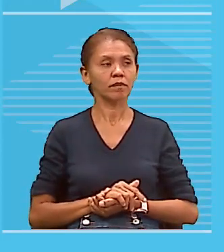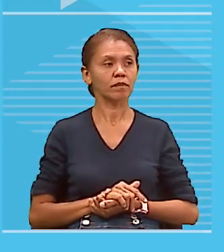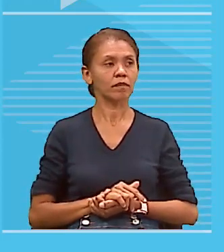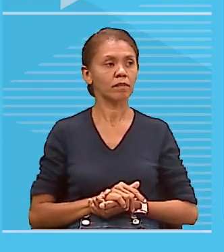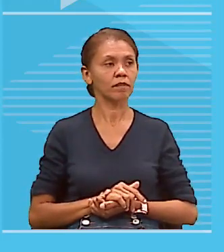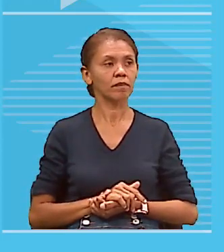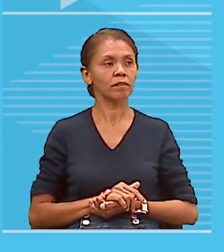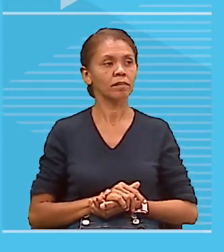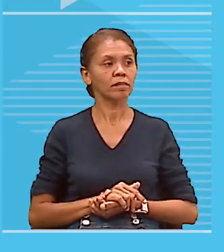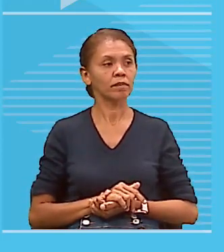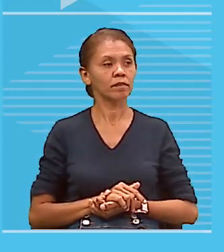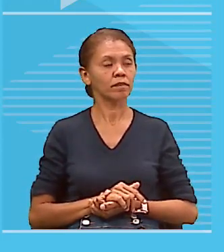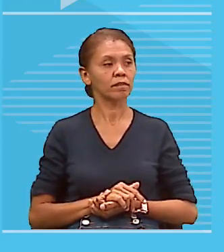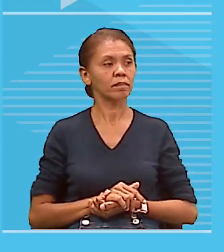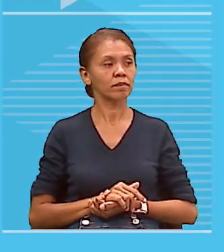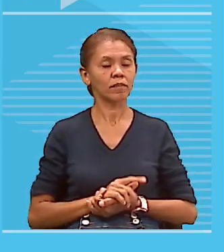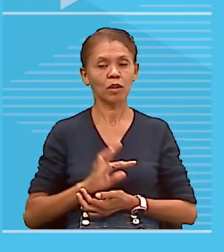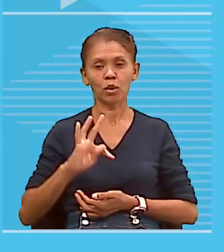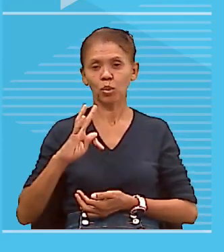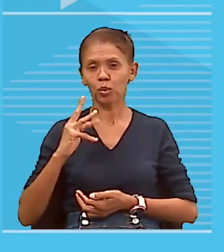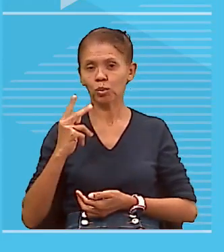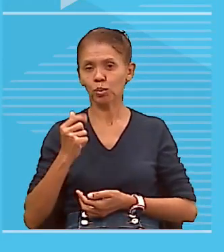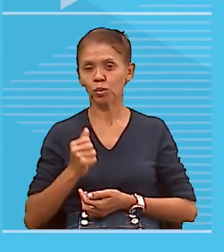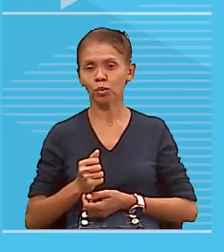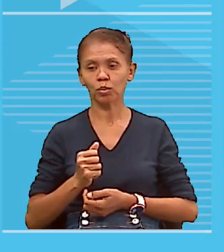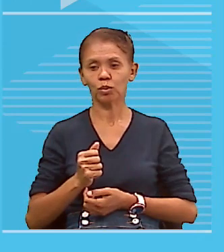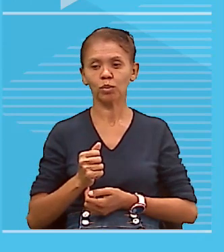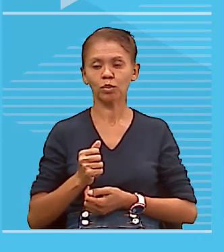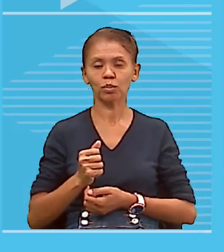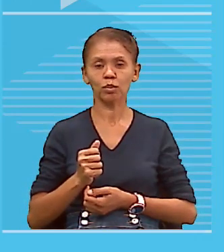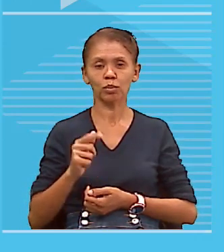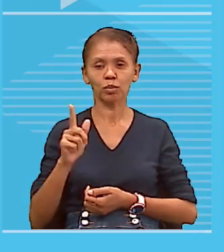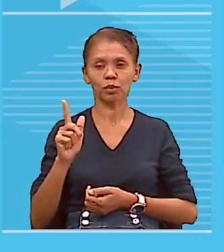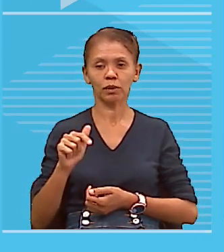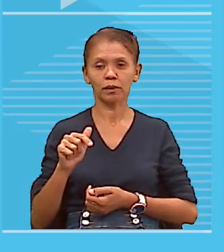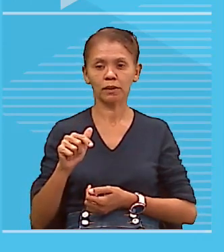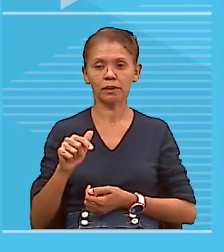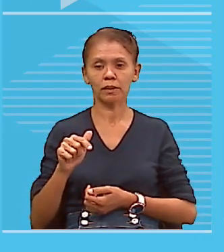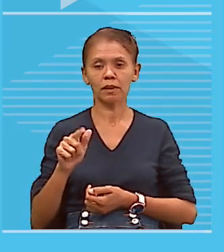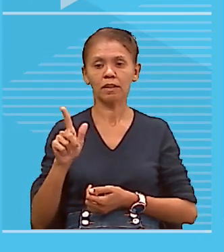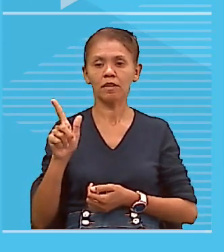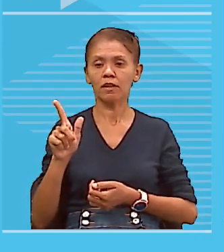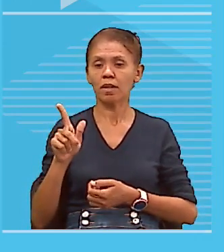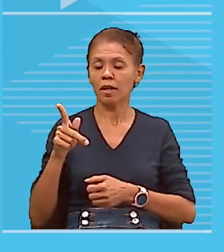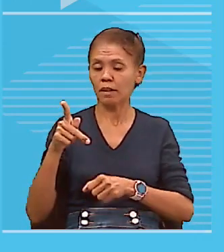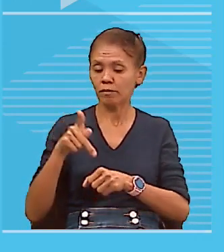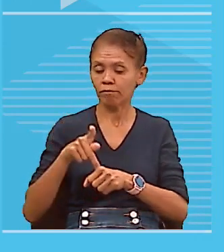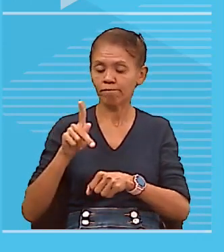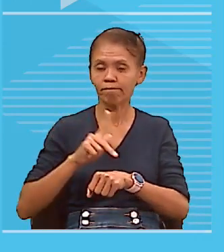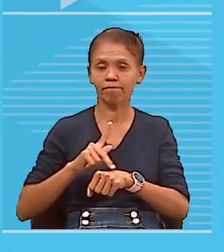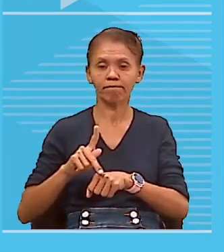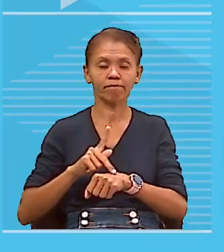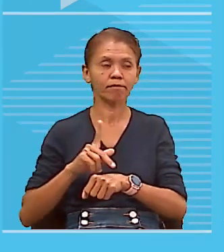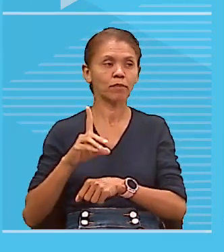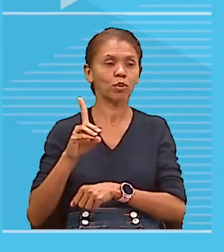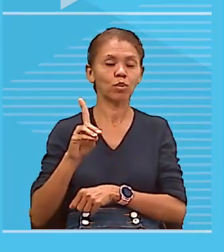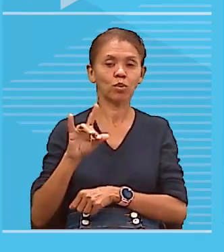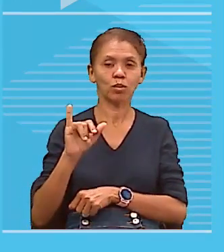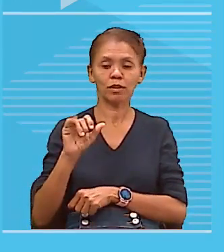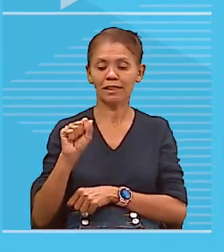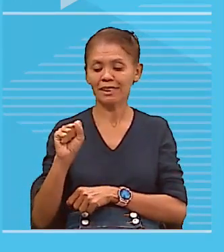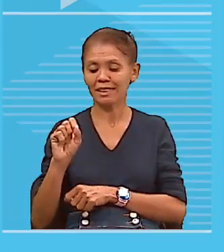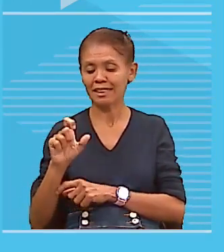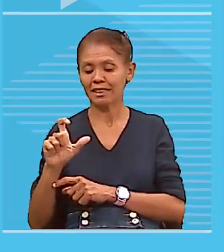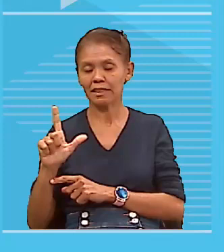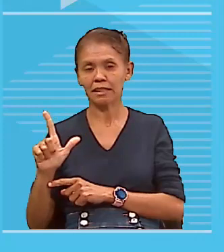principalmente esses dois, né? Então, tudo que deriva do petróleo, o diesel, a gasolina, tudo isso, né, que